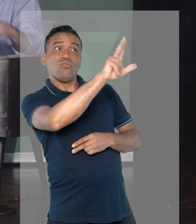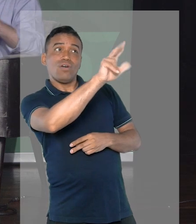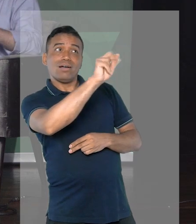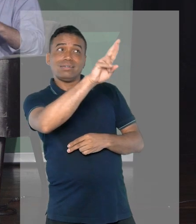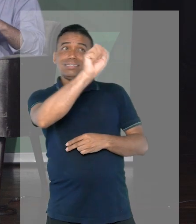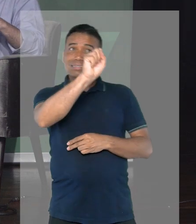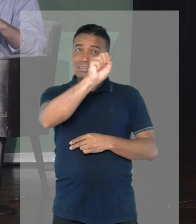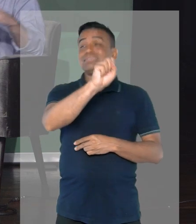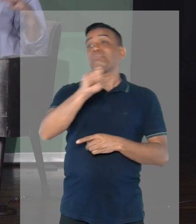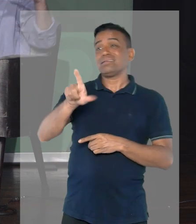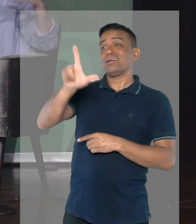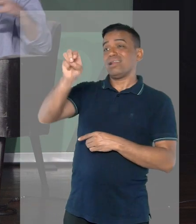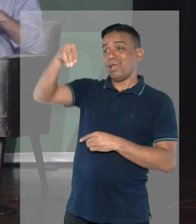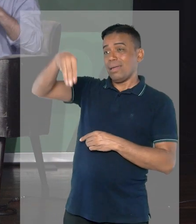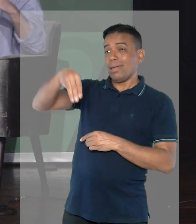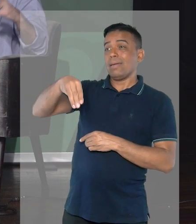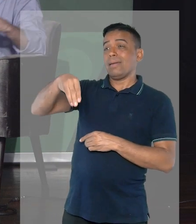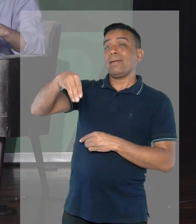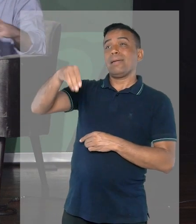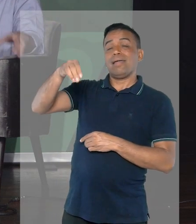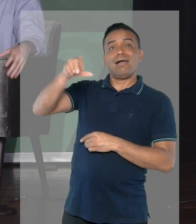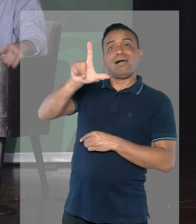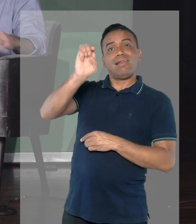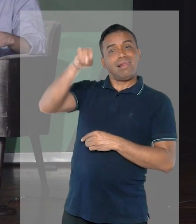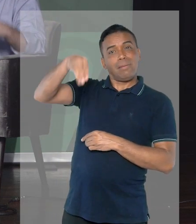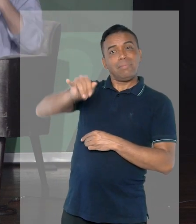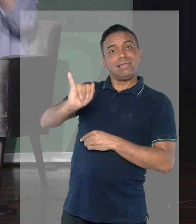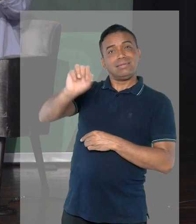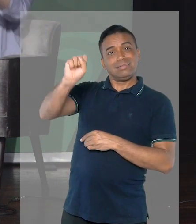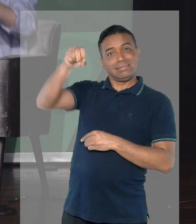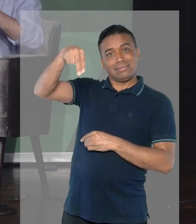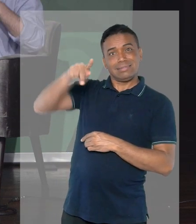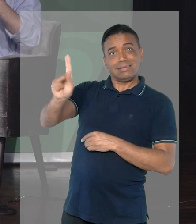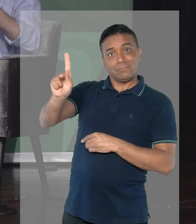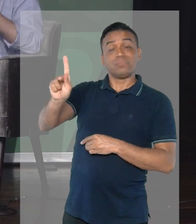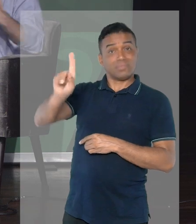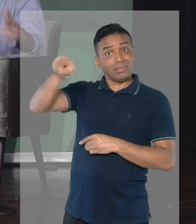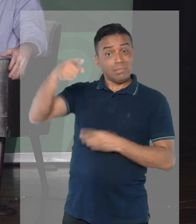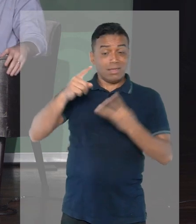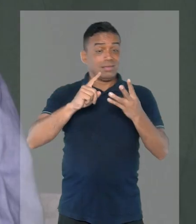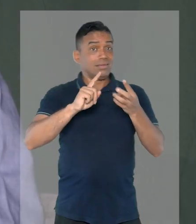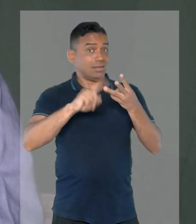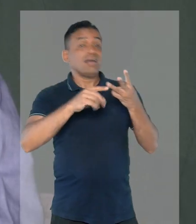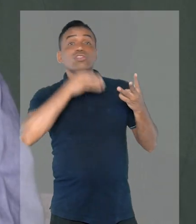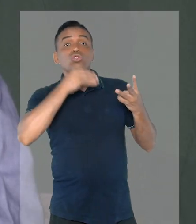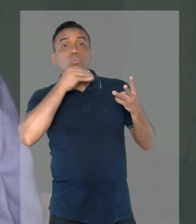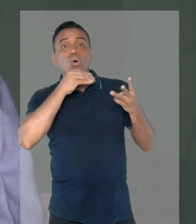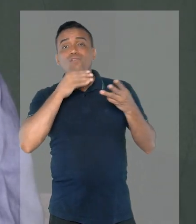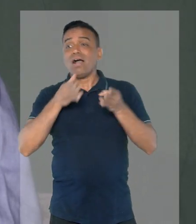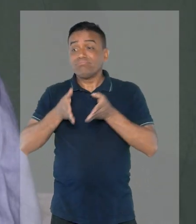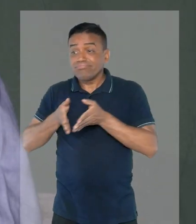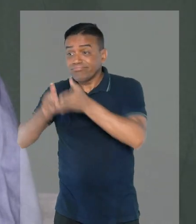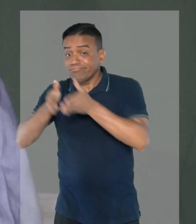Azevedo. E no Leminski também. Acho que os dois trabalhos são muito afins nesse sentido. E o próximo trabalho com o Drummond certamente vai caminhar nesse sentido